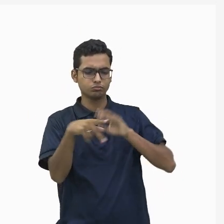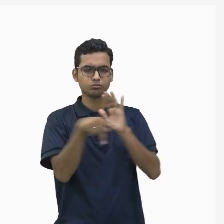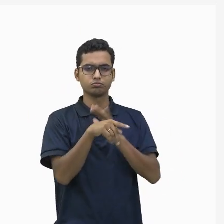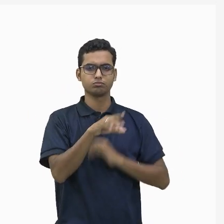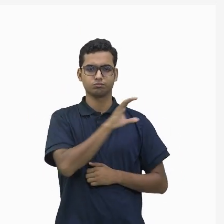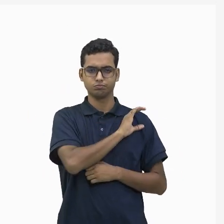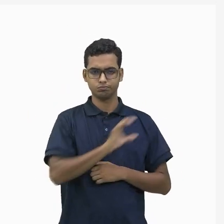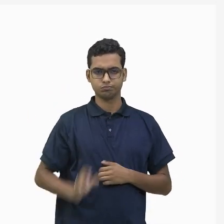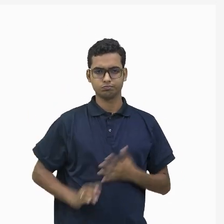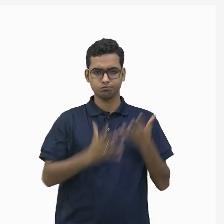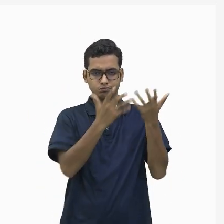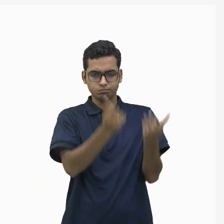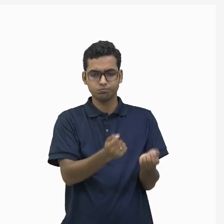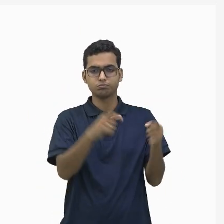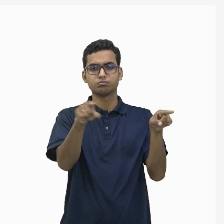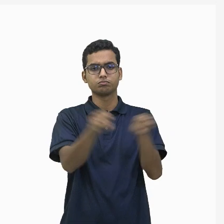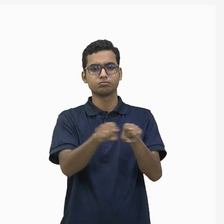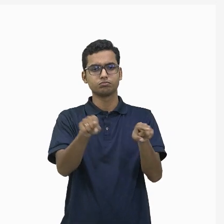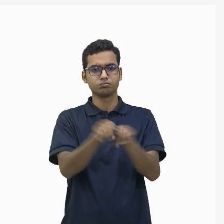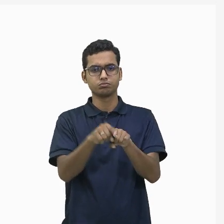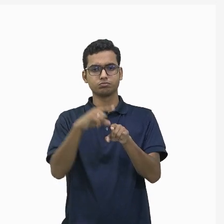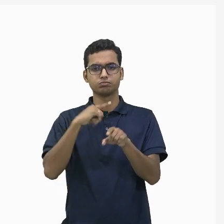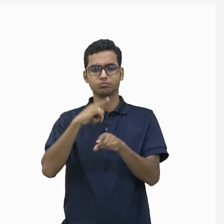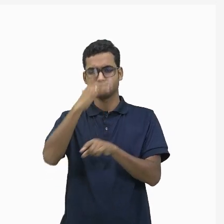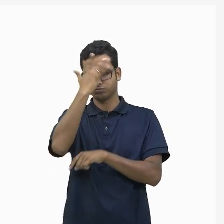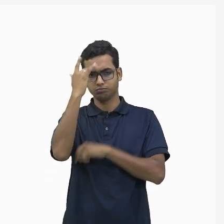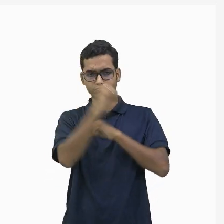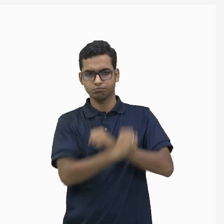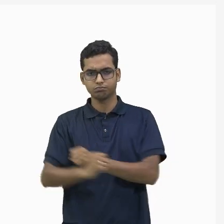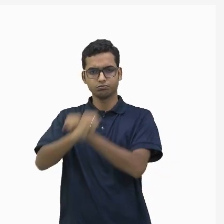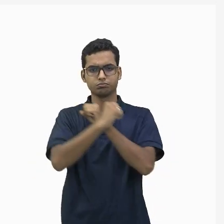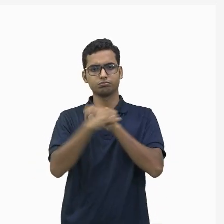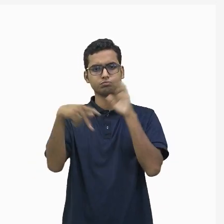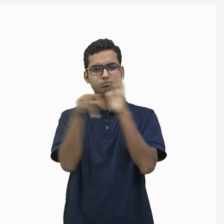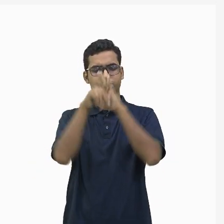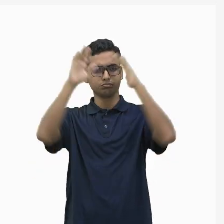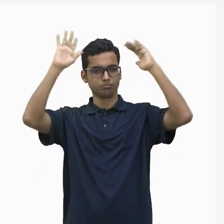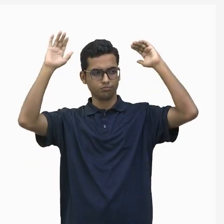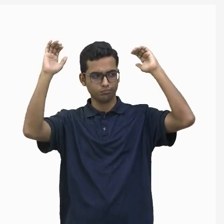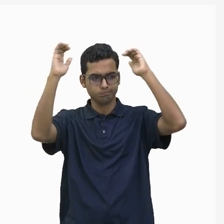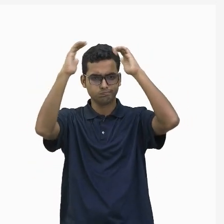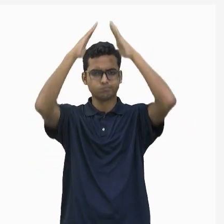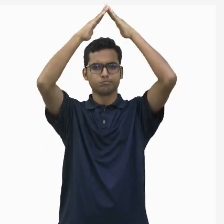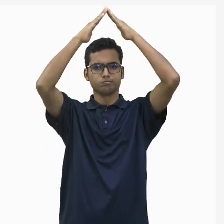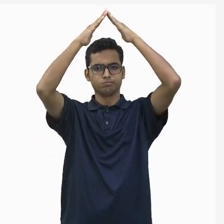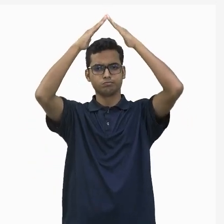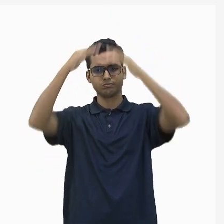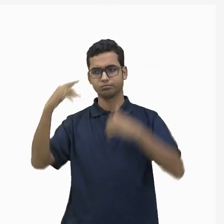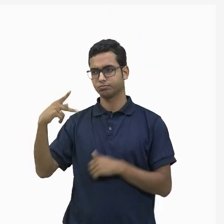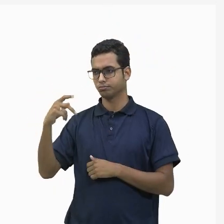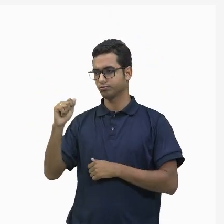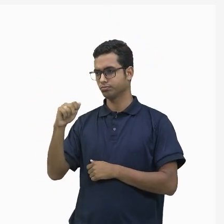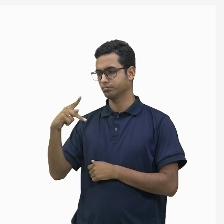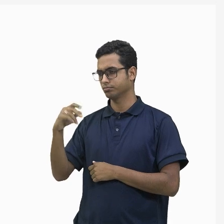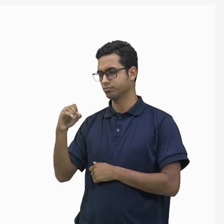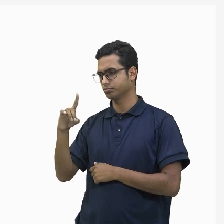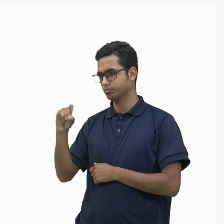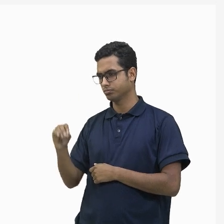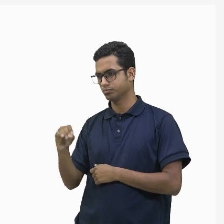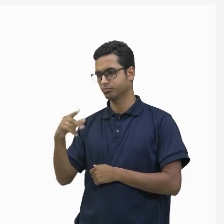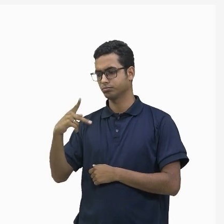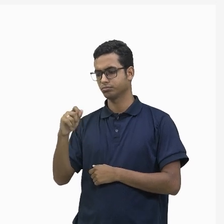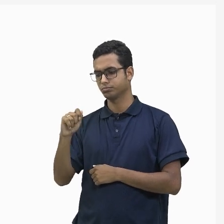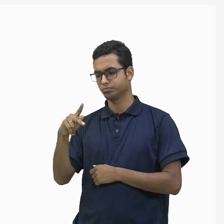e colocando-se como, então, defensor do papado. Lembra, então, que nós temos essa união desse reino,